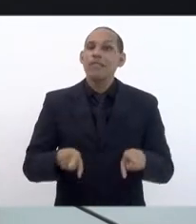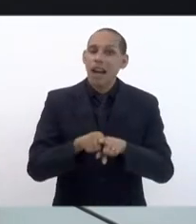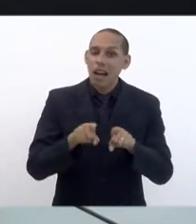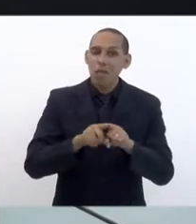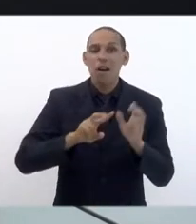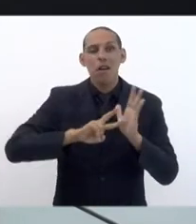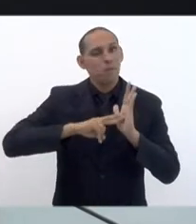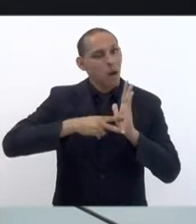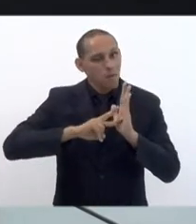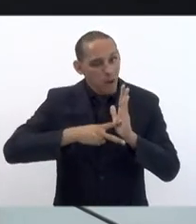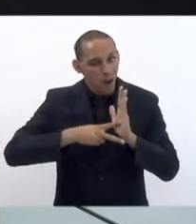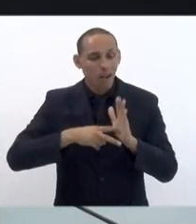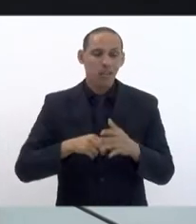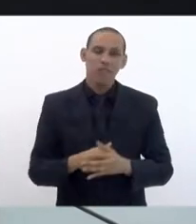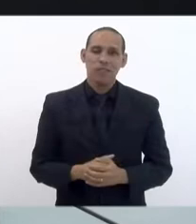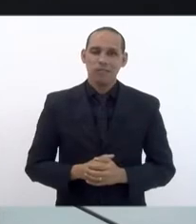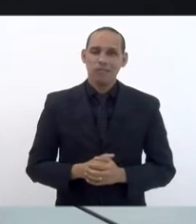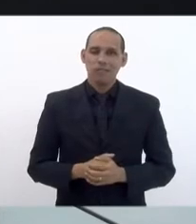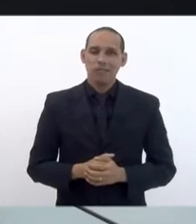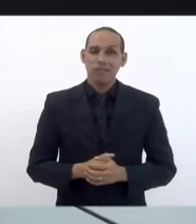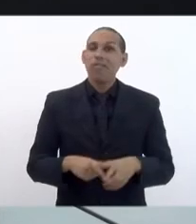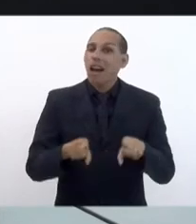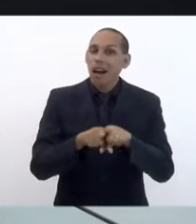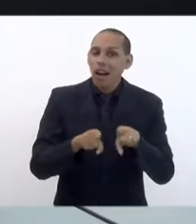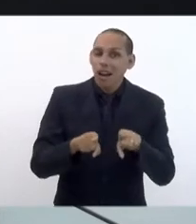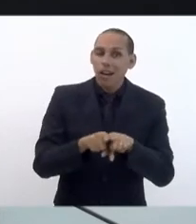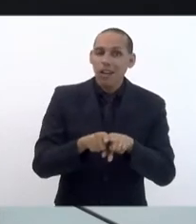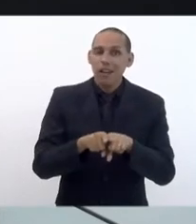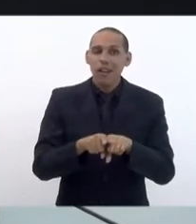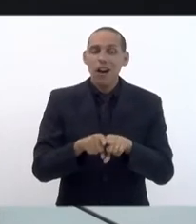condomínios residenciais e